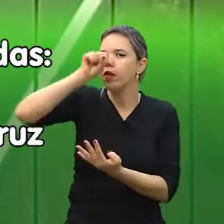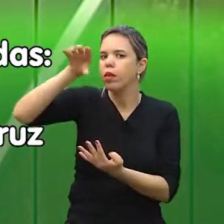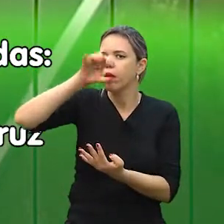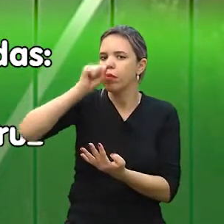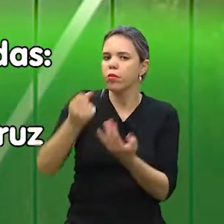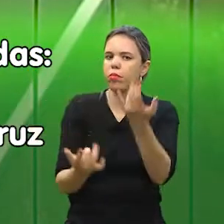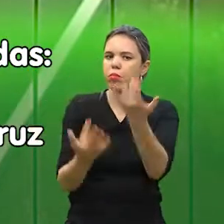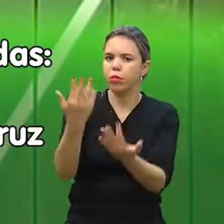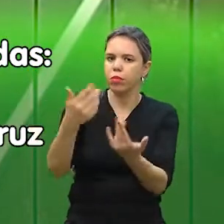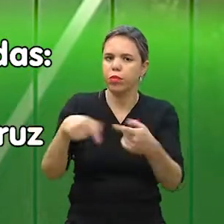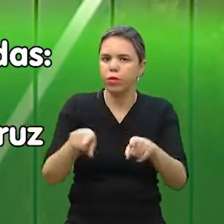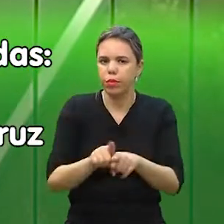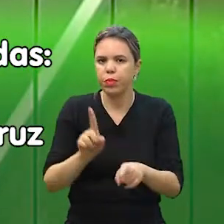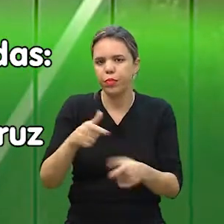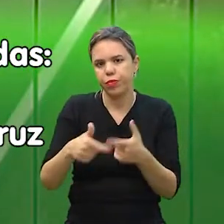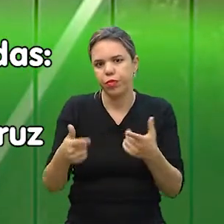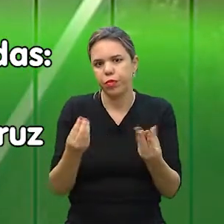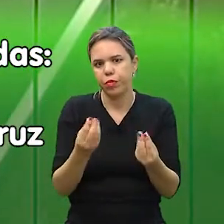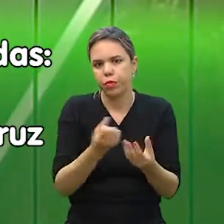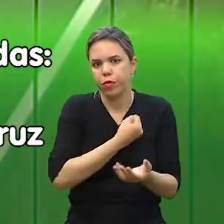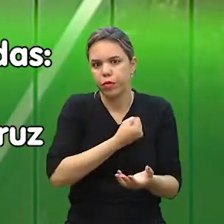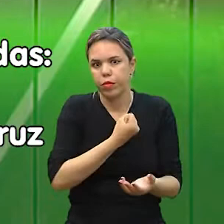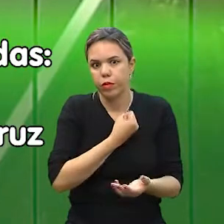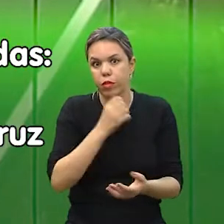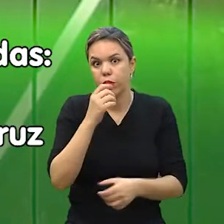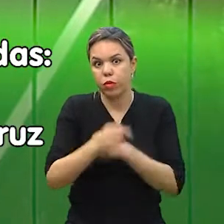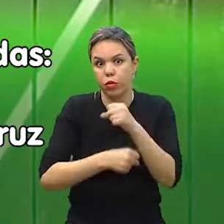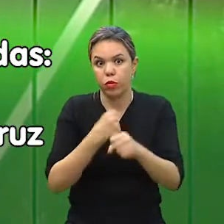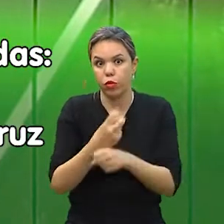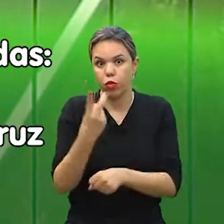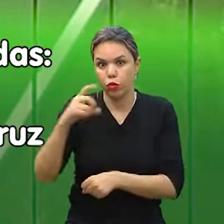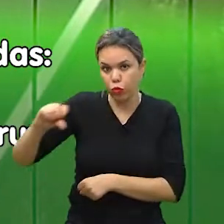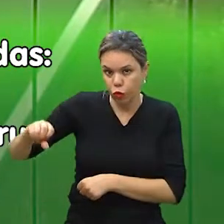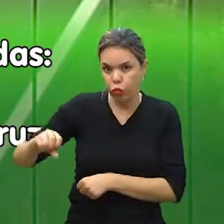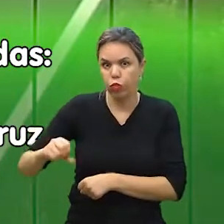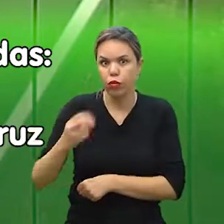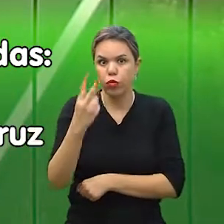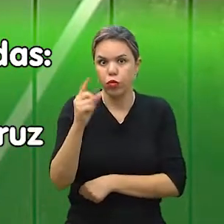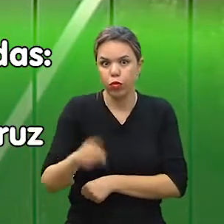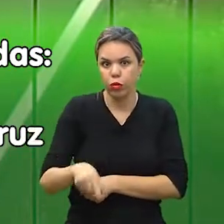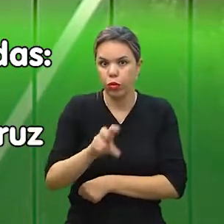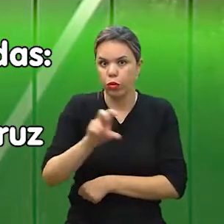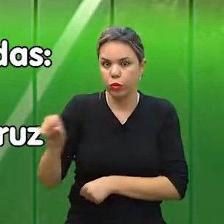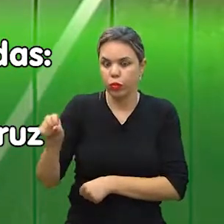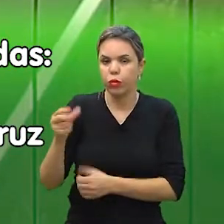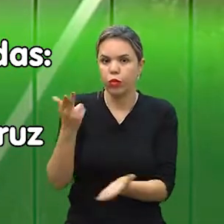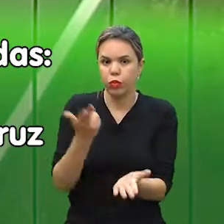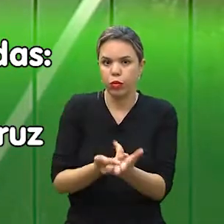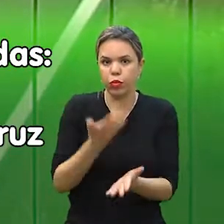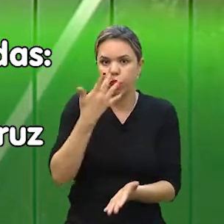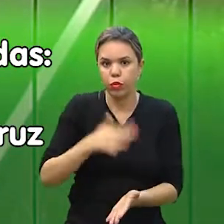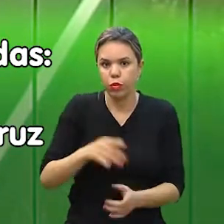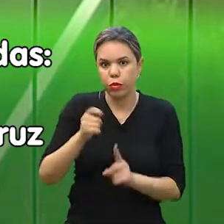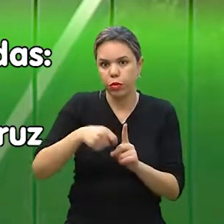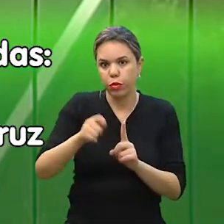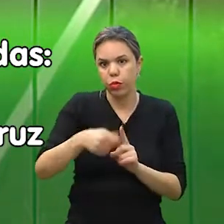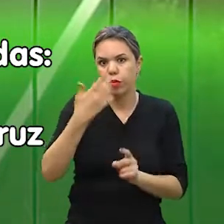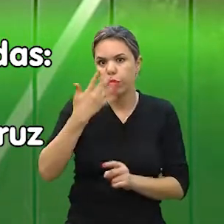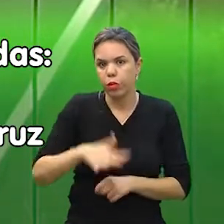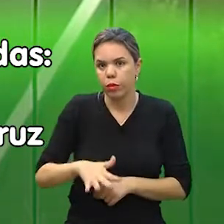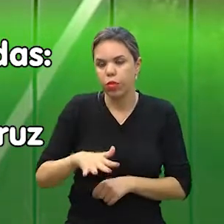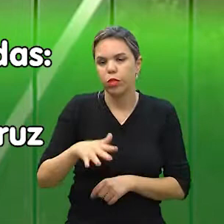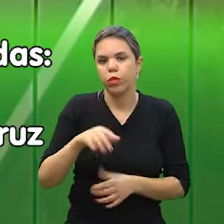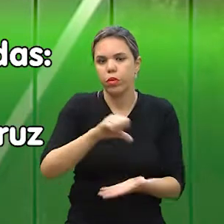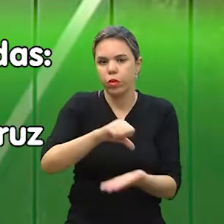das queimadas, e isso tem número. Só em 2019 foram 2.500 internações por mês de crianças